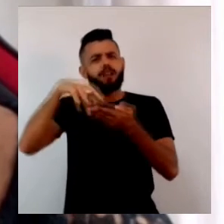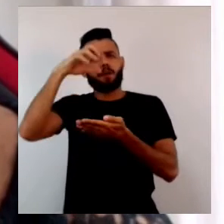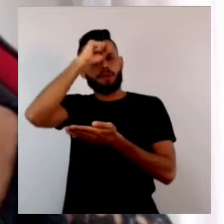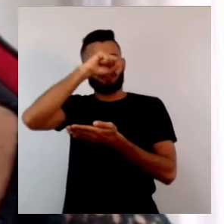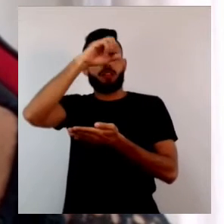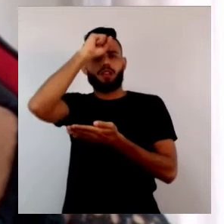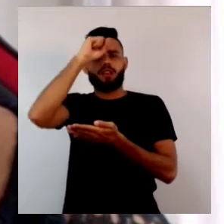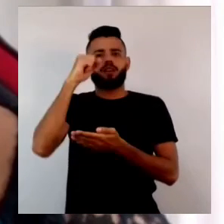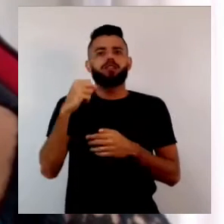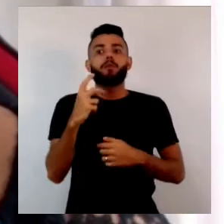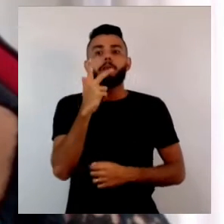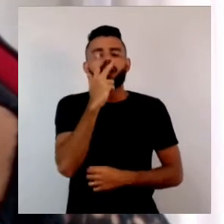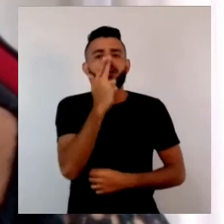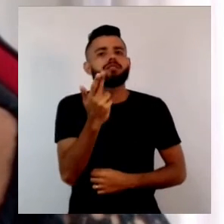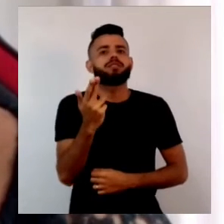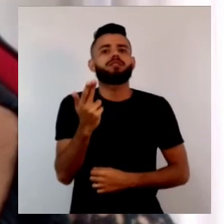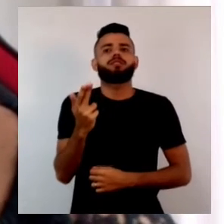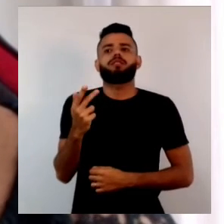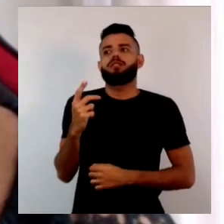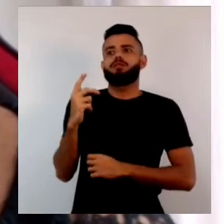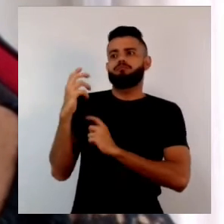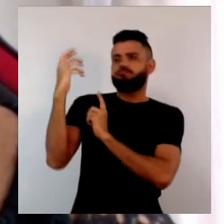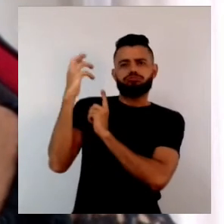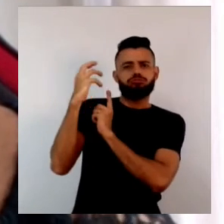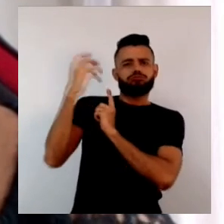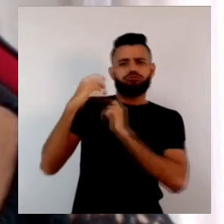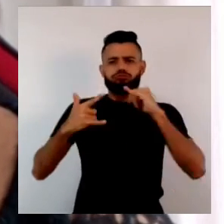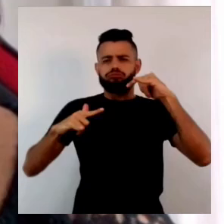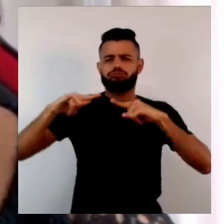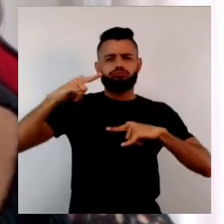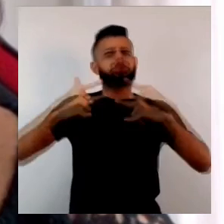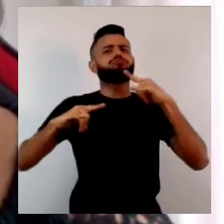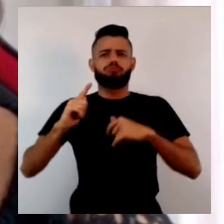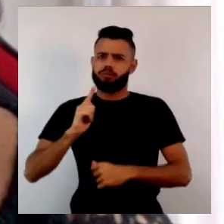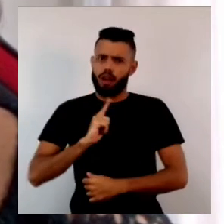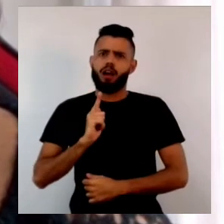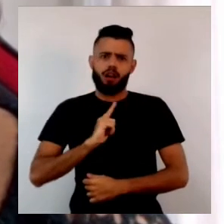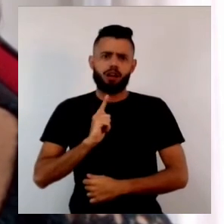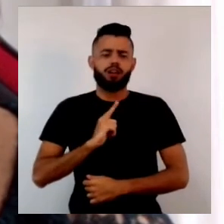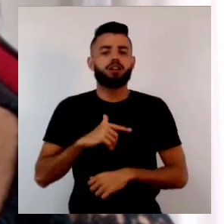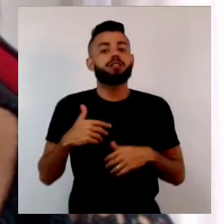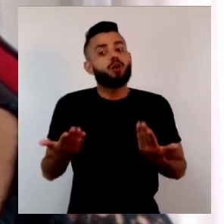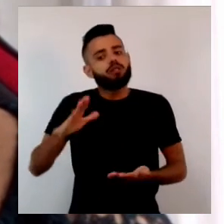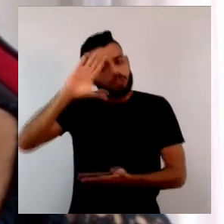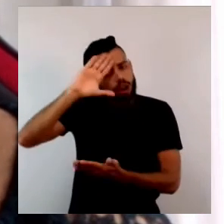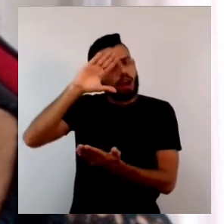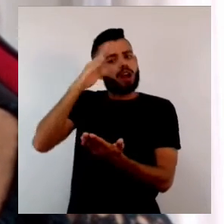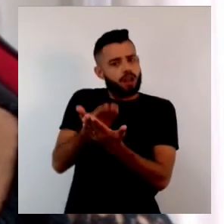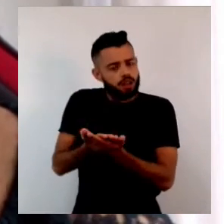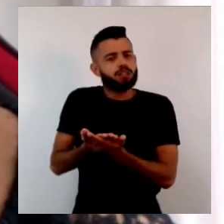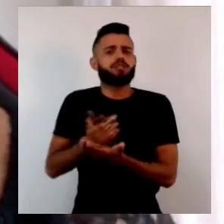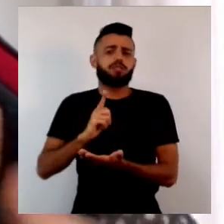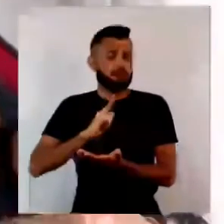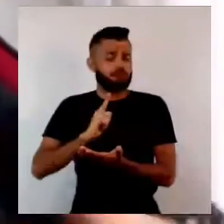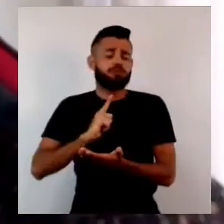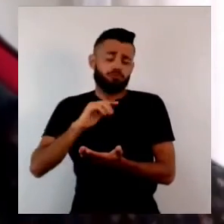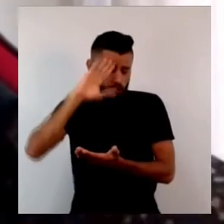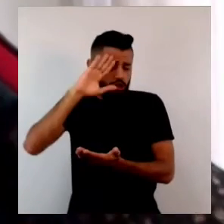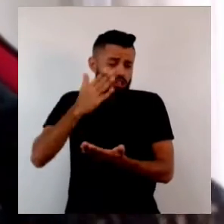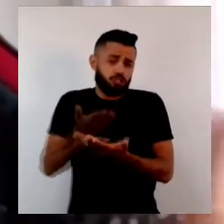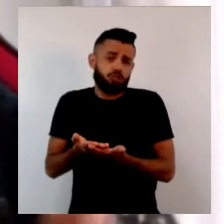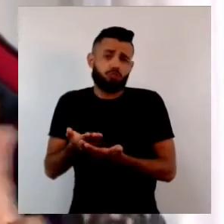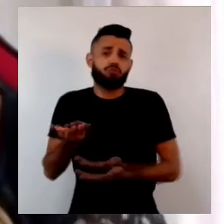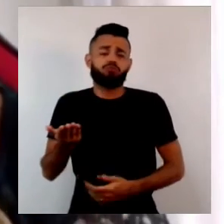e manipulado. Então, quero crer que sim, acho que não sabemos qual vai ser